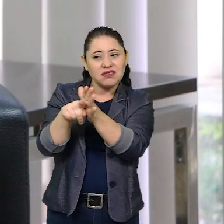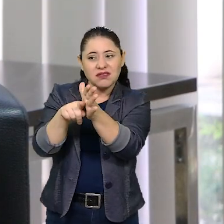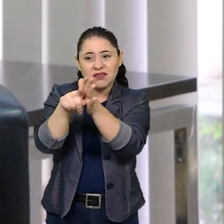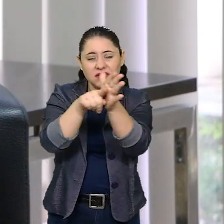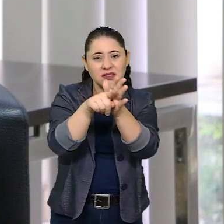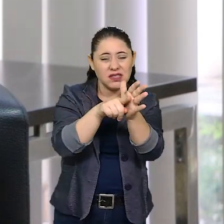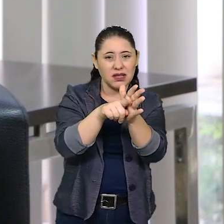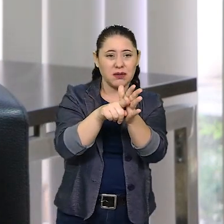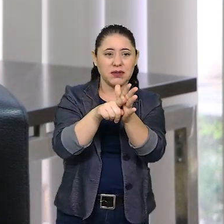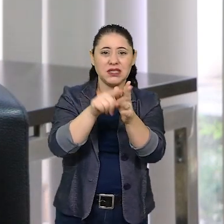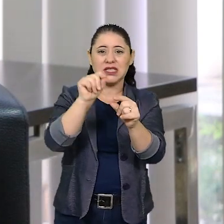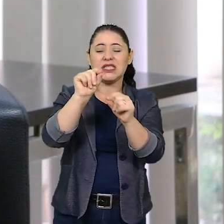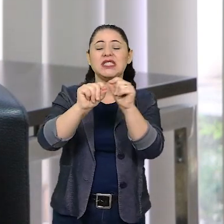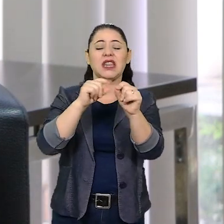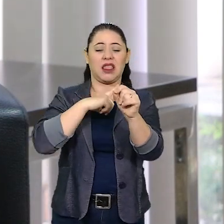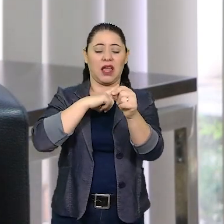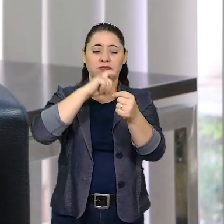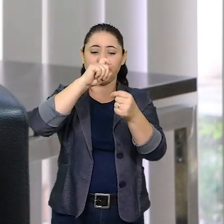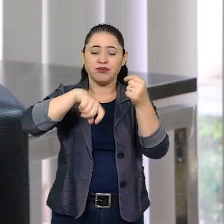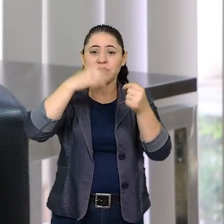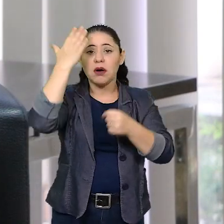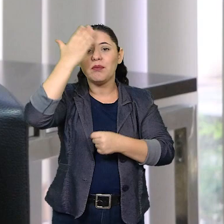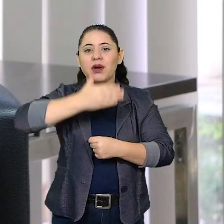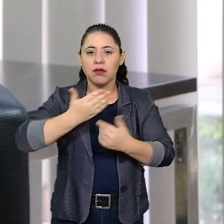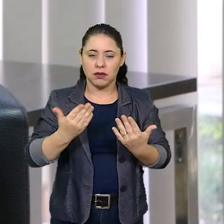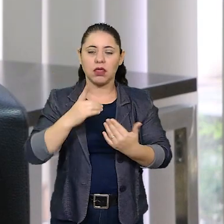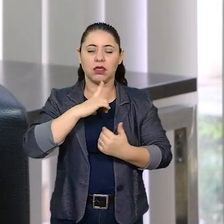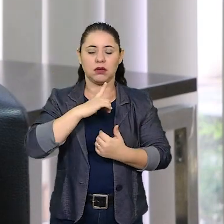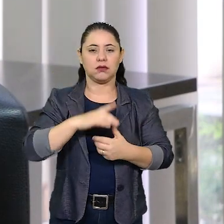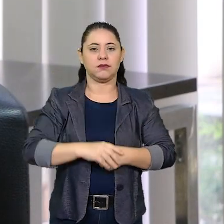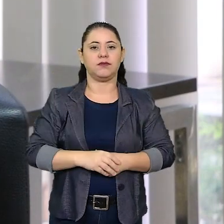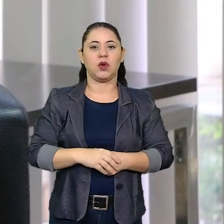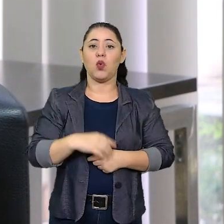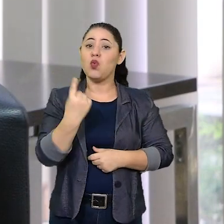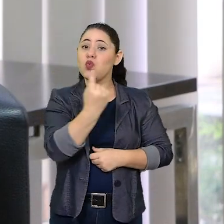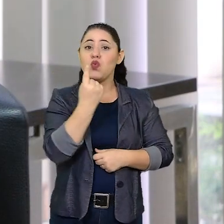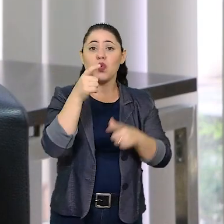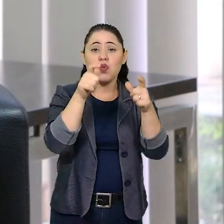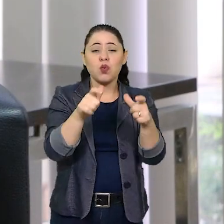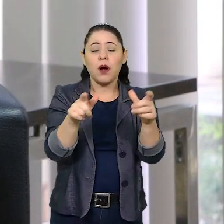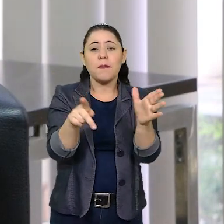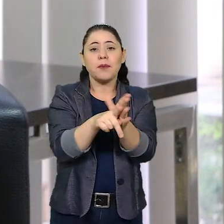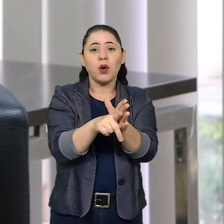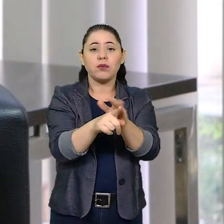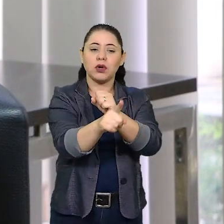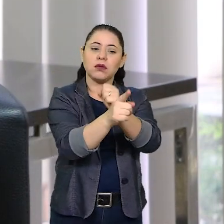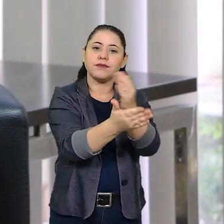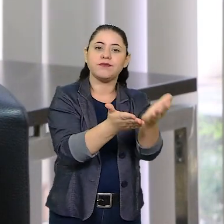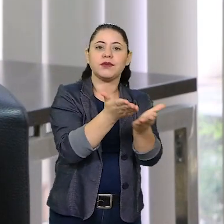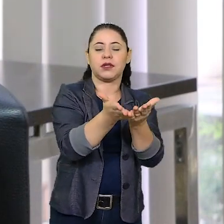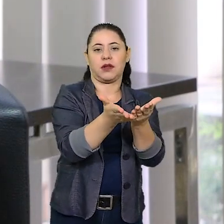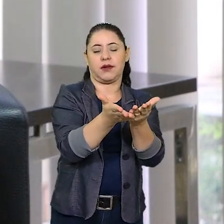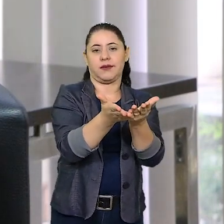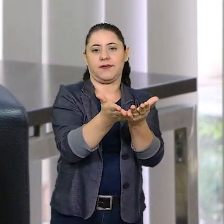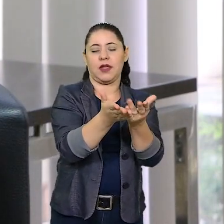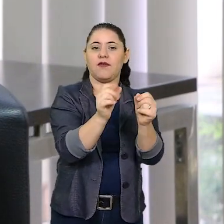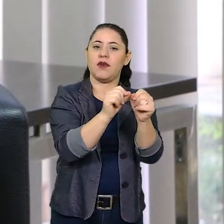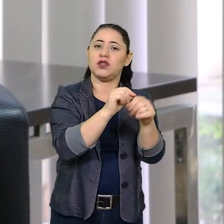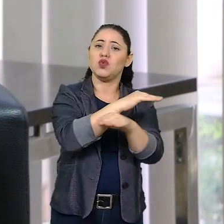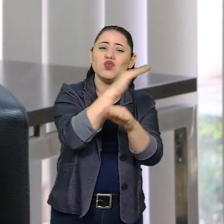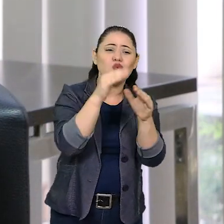de corpo de delito, enfim, um único local para que o atendimento seja integrado e